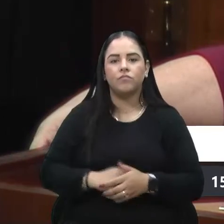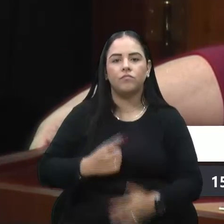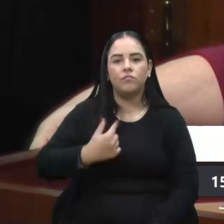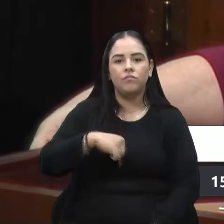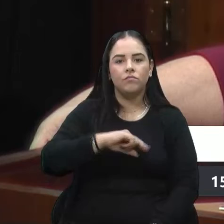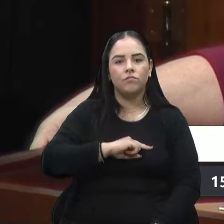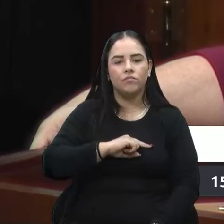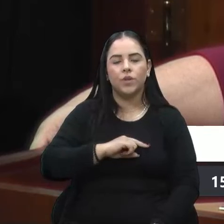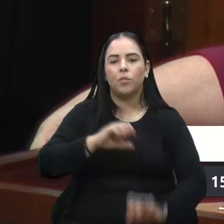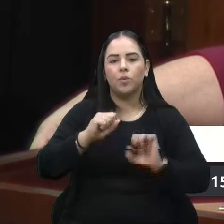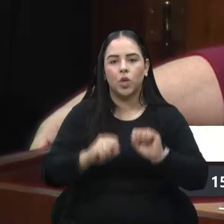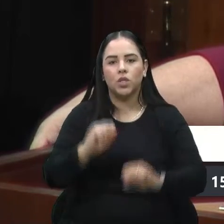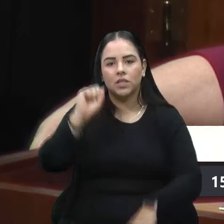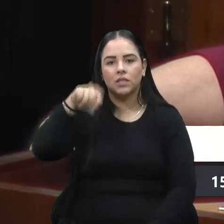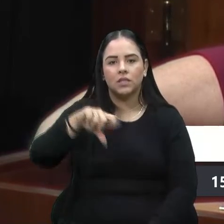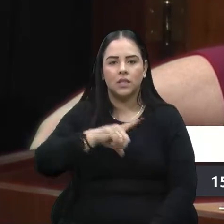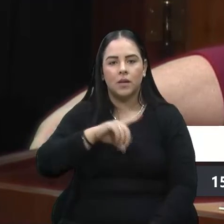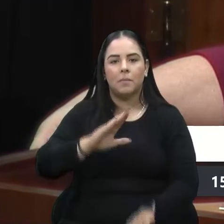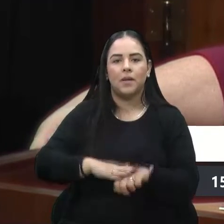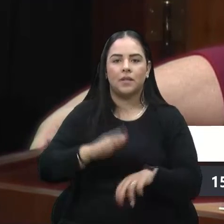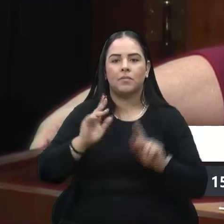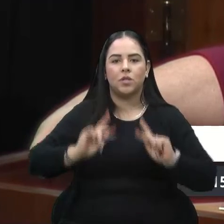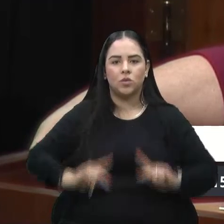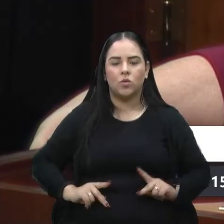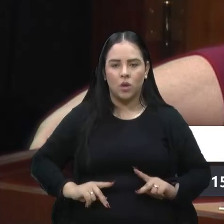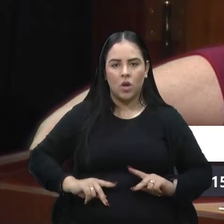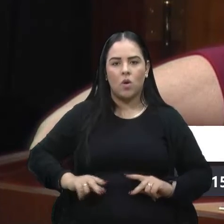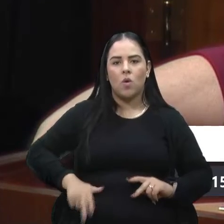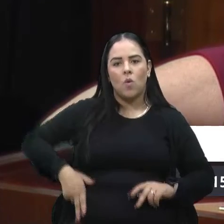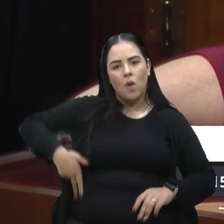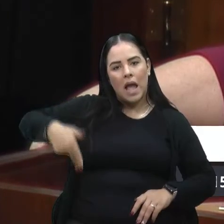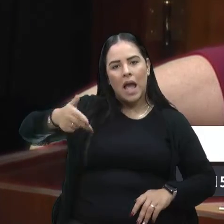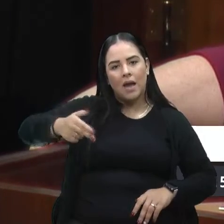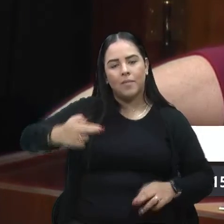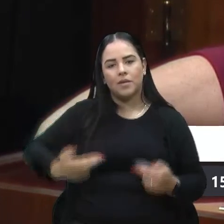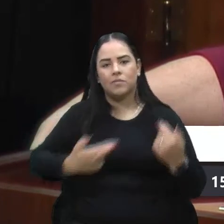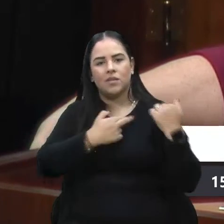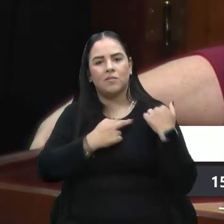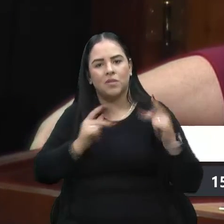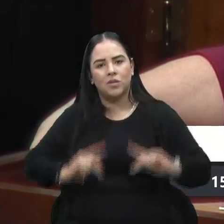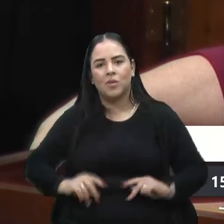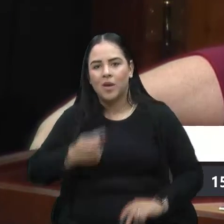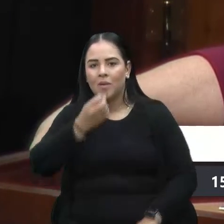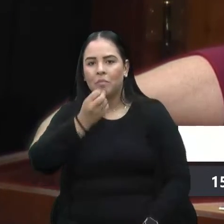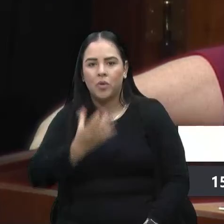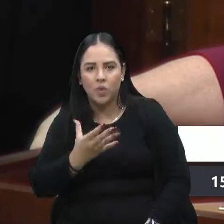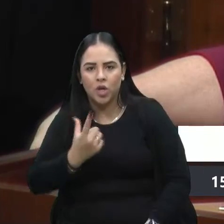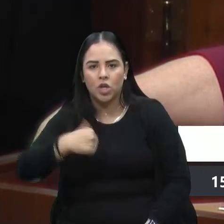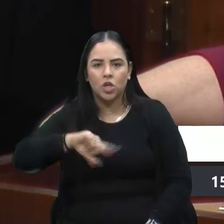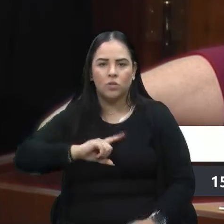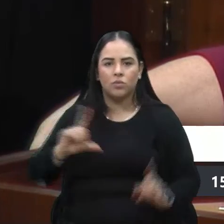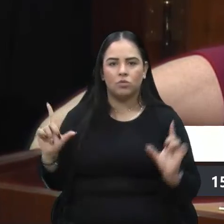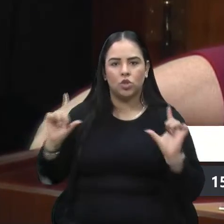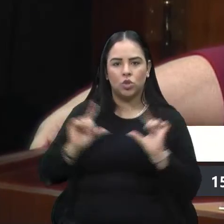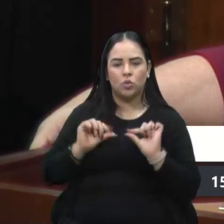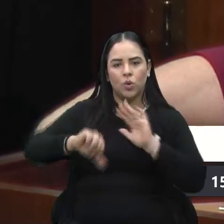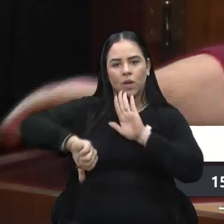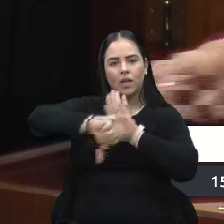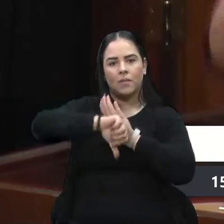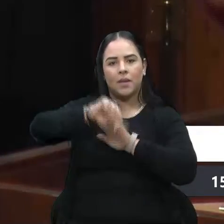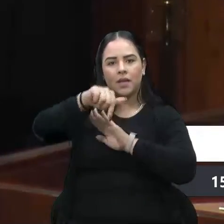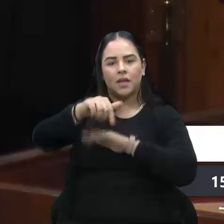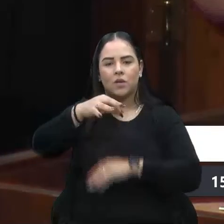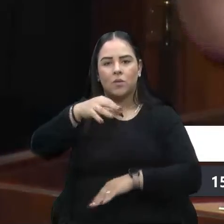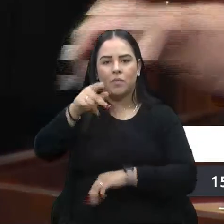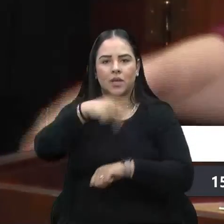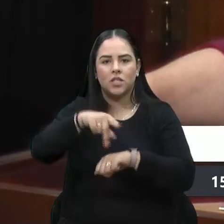possa sim, né, ter mais pessoas armadas com responsabilidade e pessoas do bem que vamos diminuir a criminalidade nesse país, onde